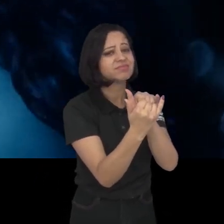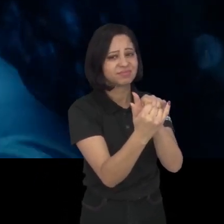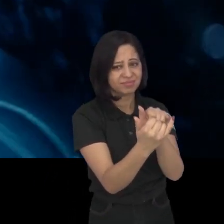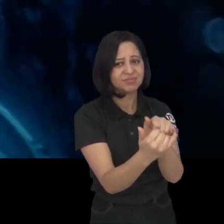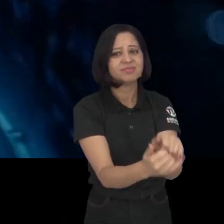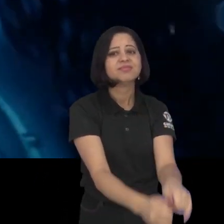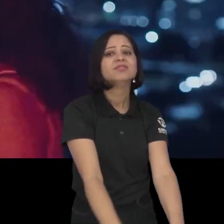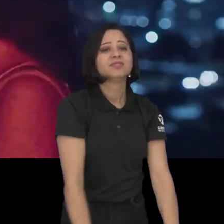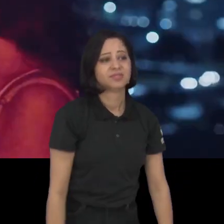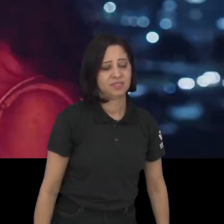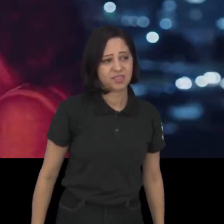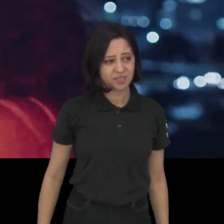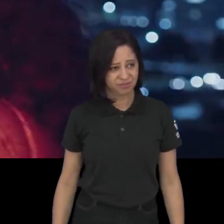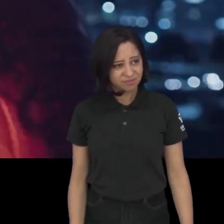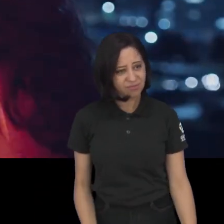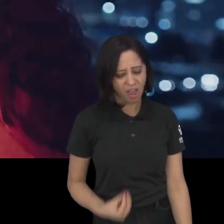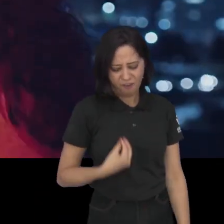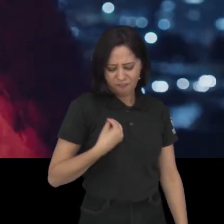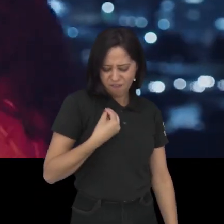acertar,